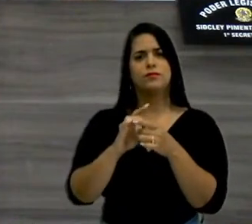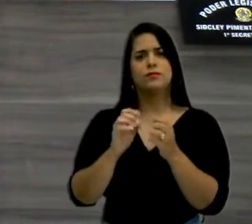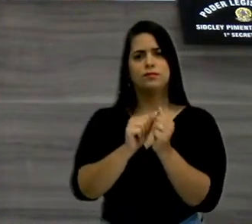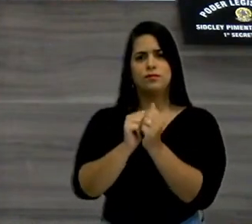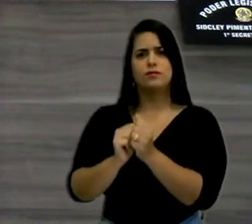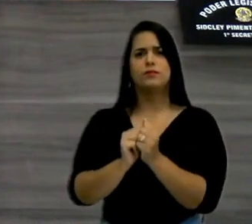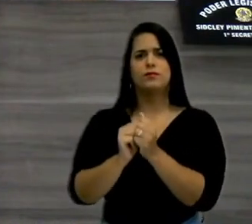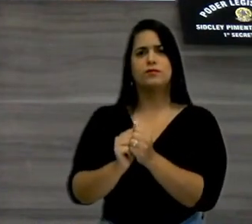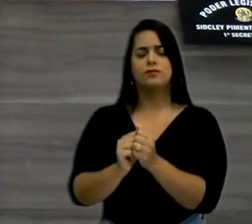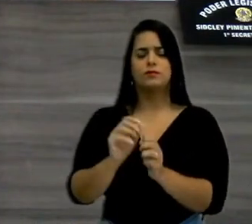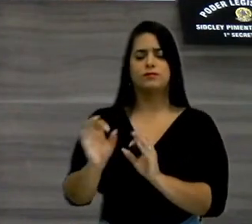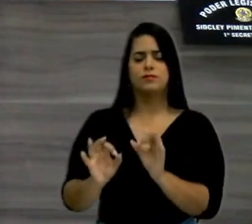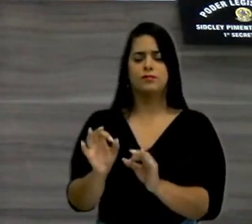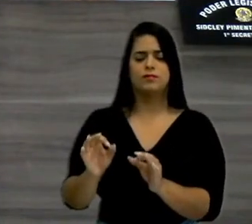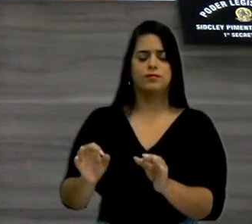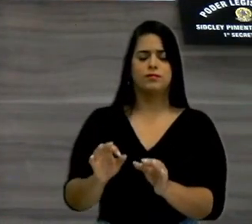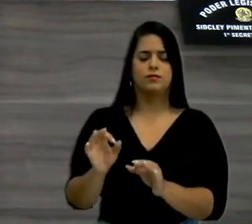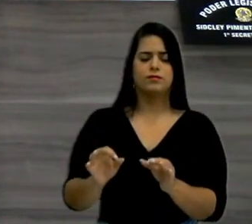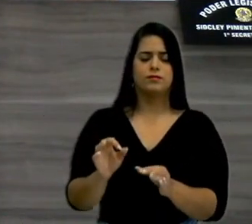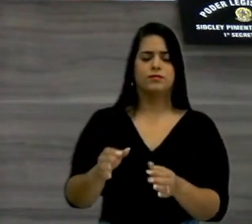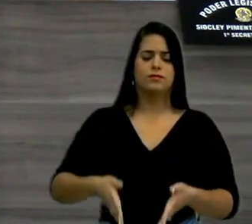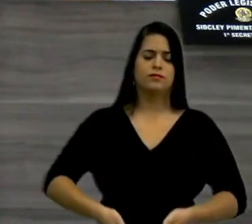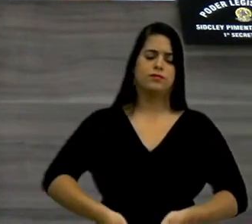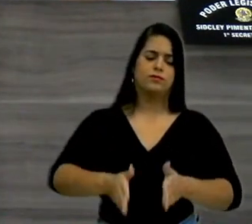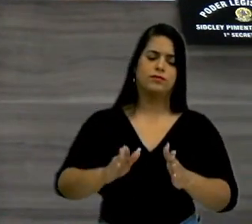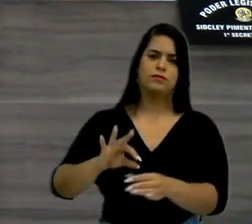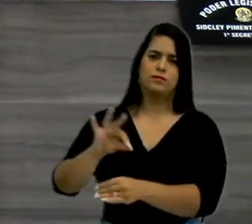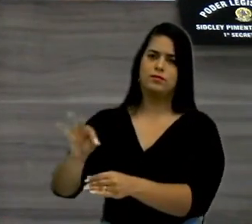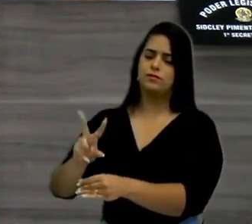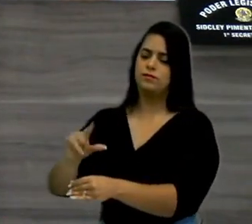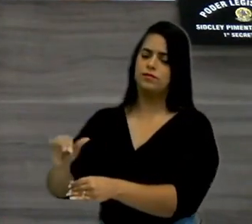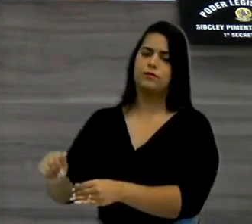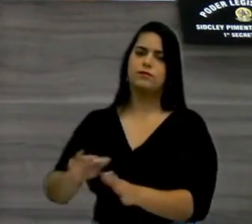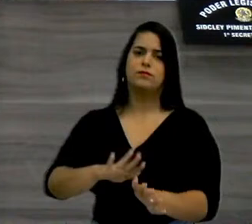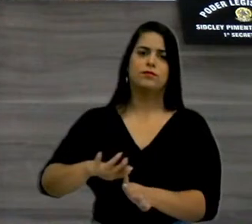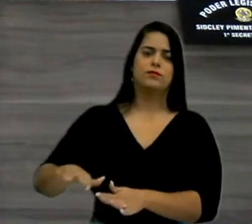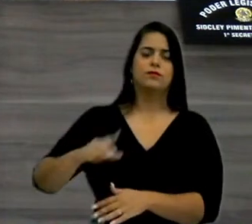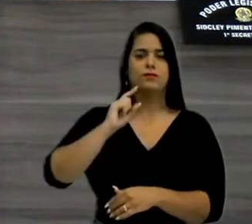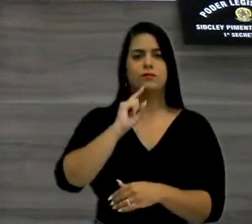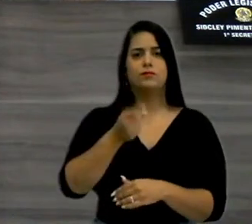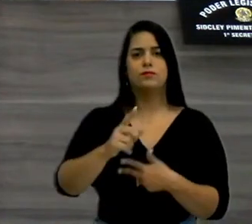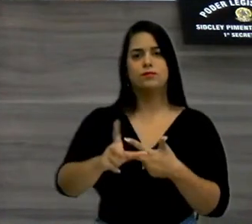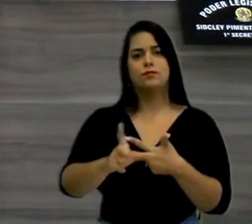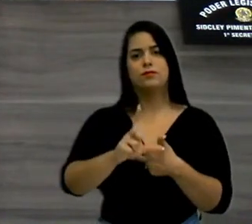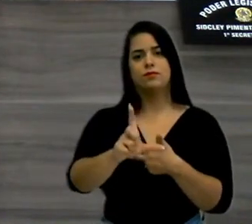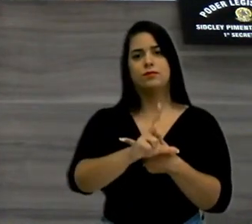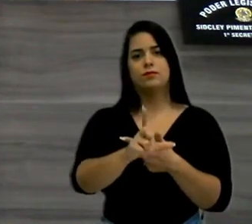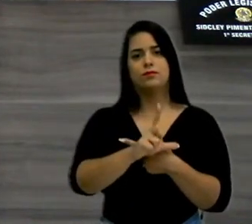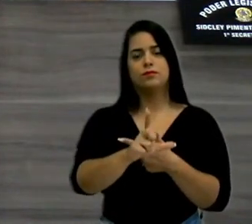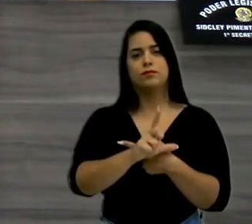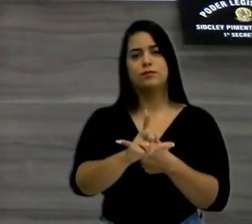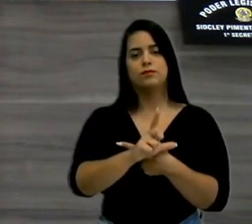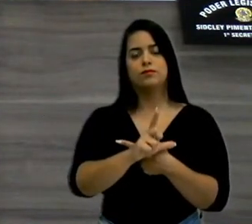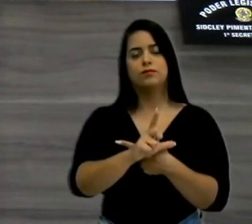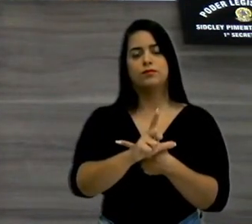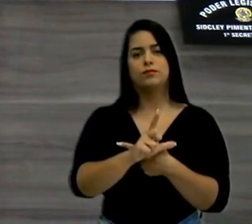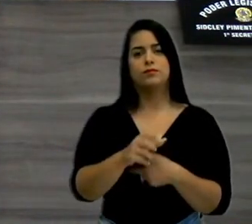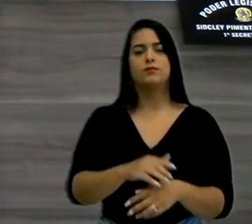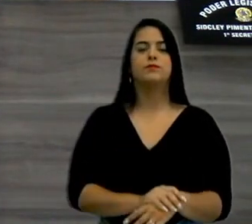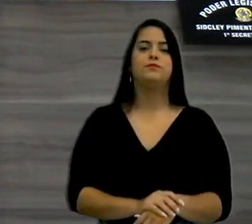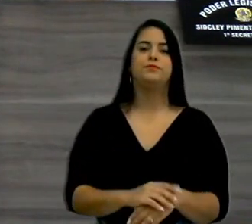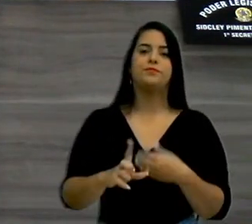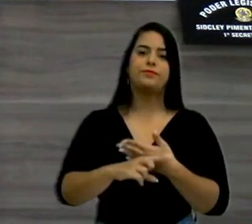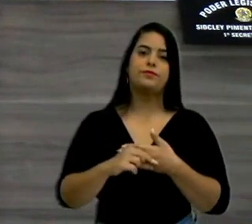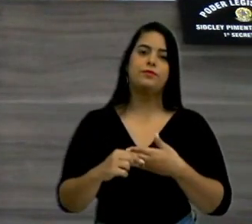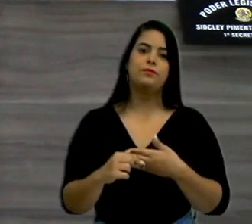a recuperação da estrada que liga São Bentuno à Vila do Espírito Santo. Indicação legislativa número 54/2024, de autoria